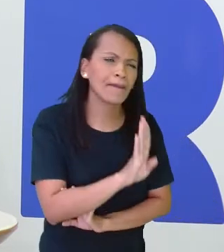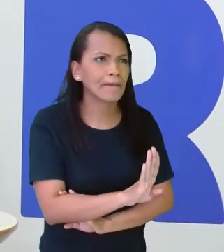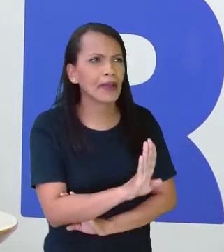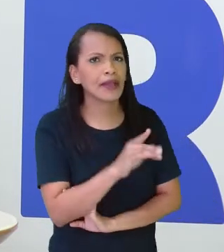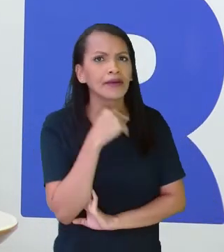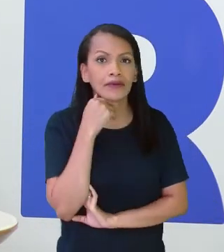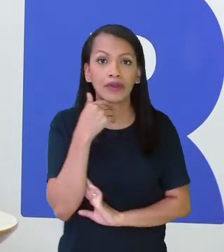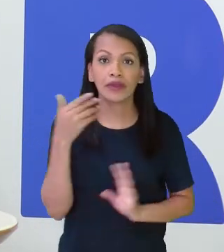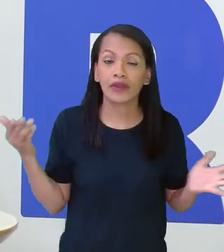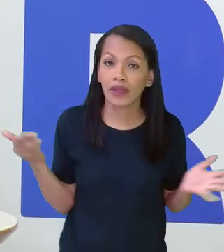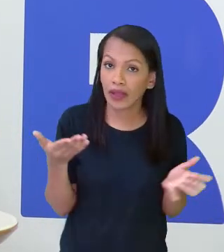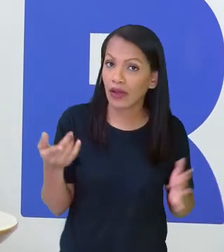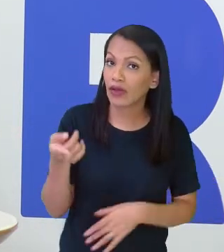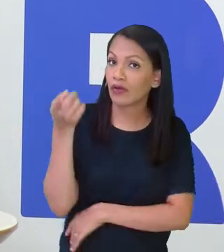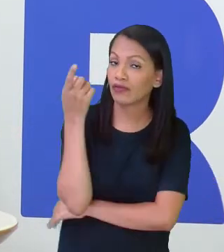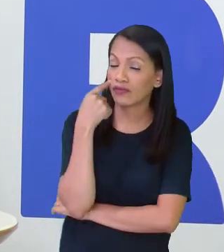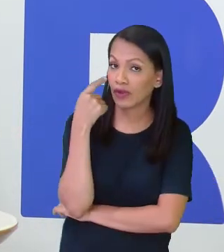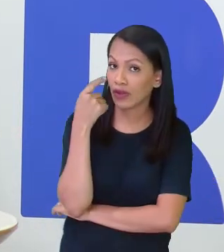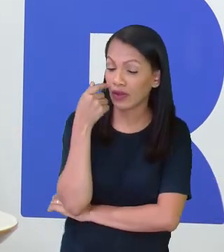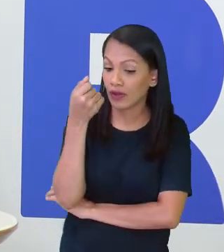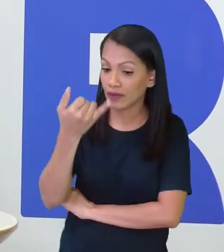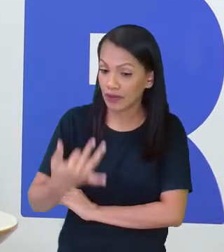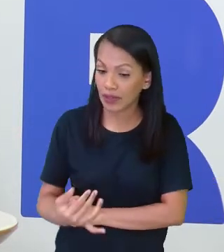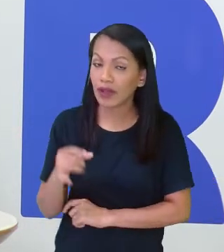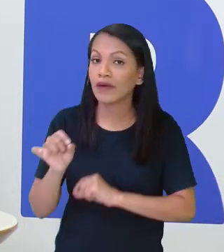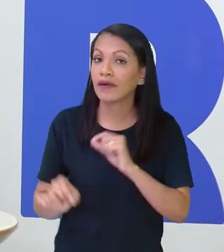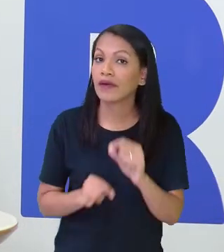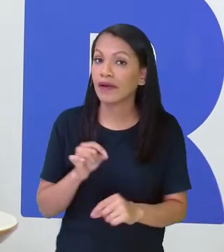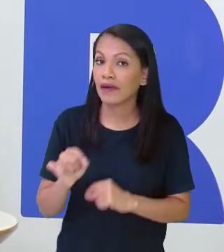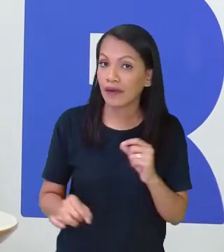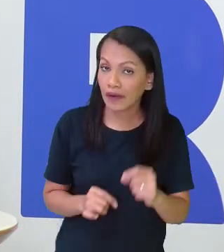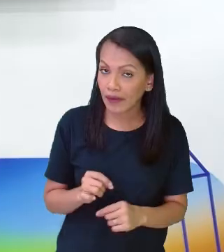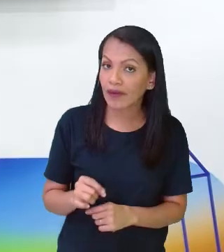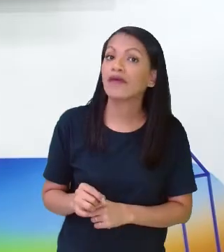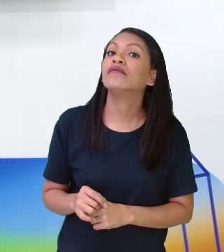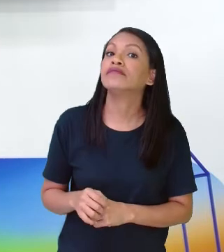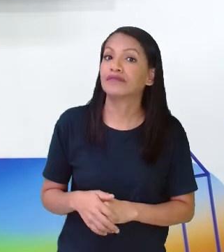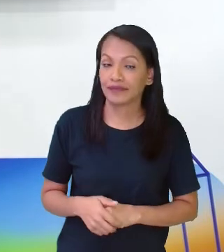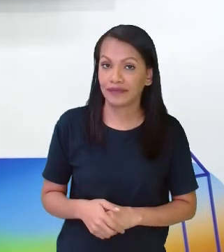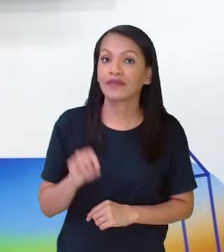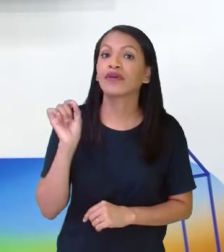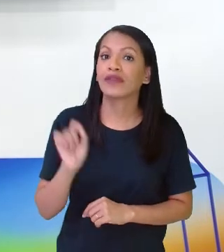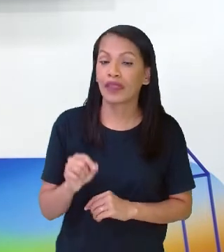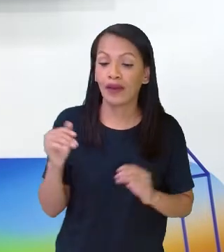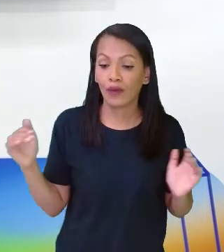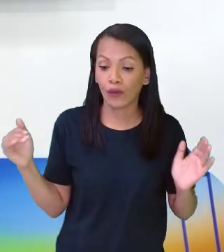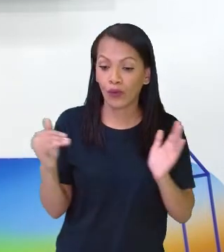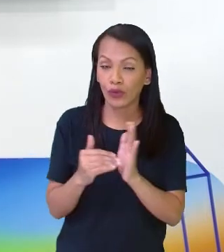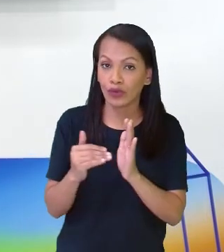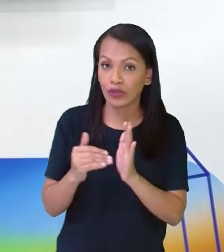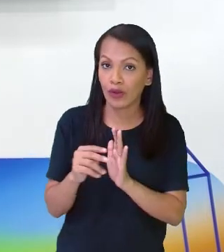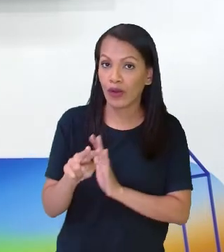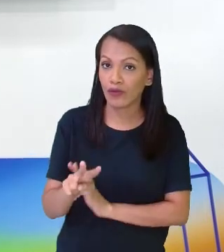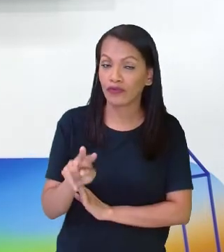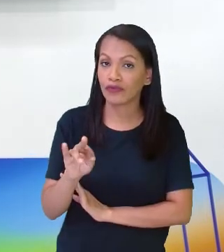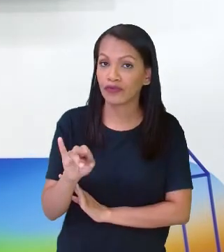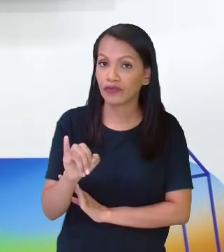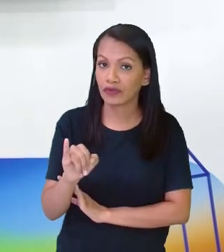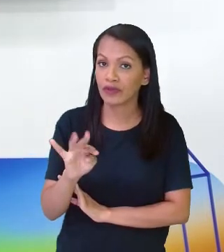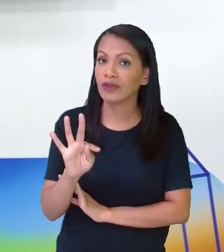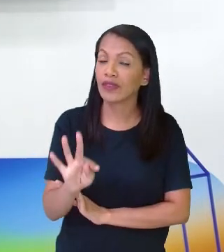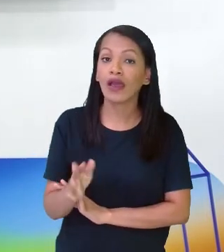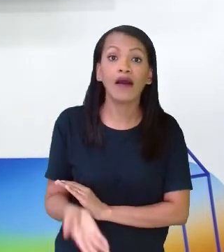E agora, professor? Vejam, eu falei da vitamina A, né? Que é a última que eu falei da visão.